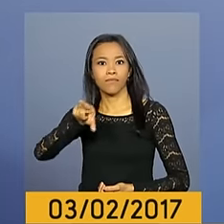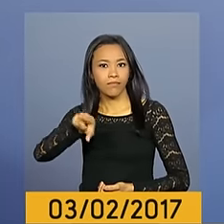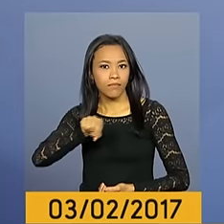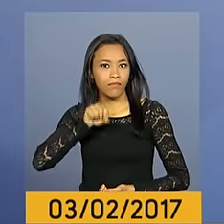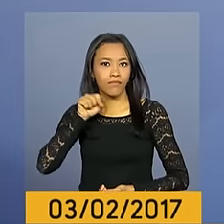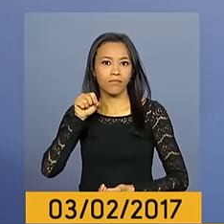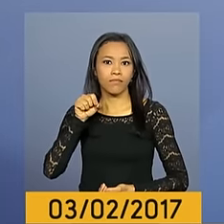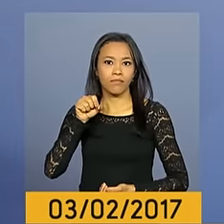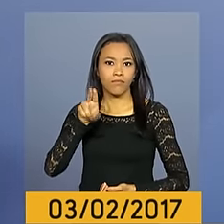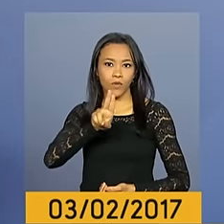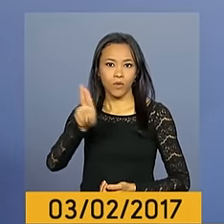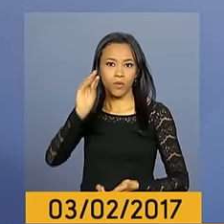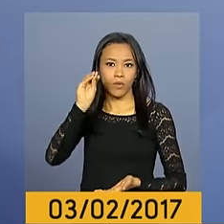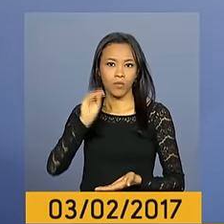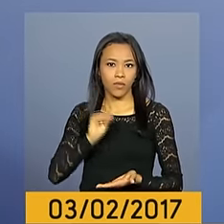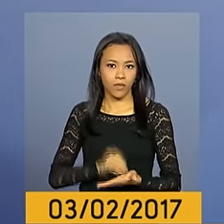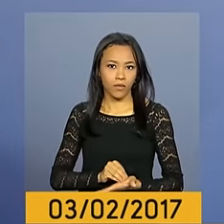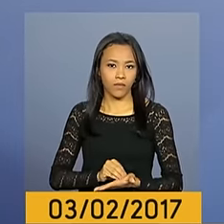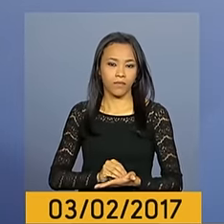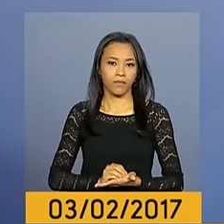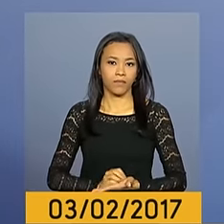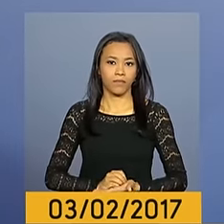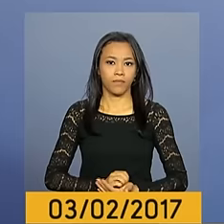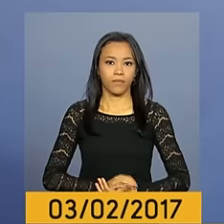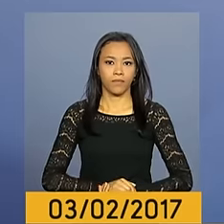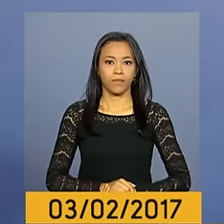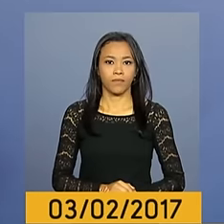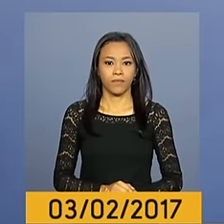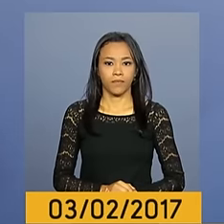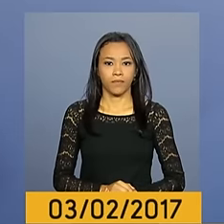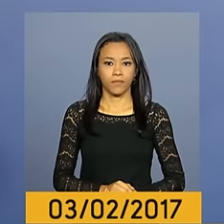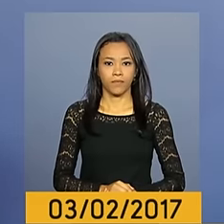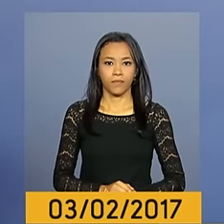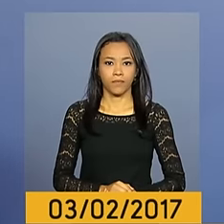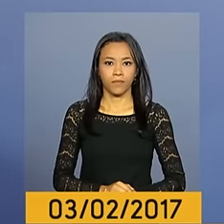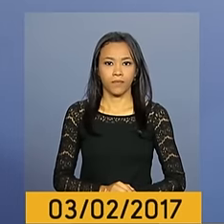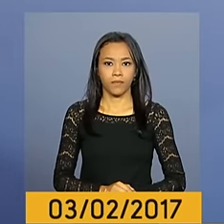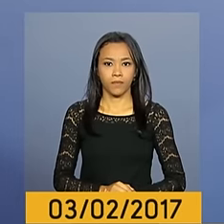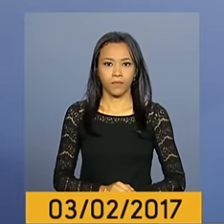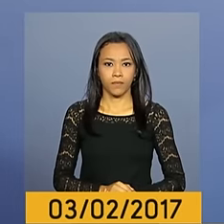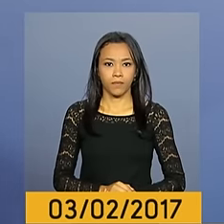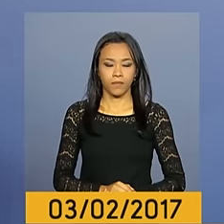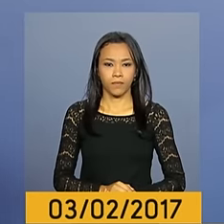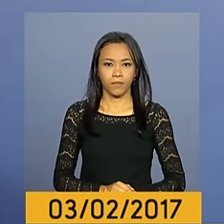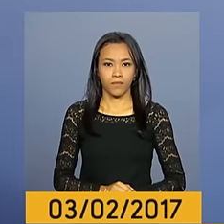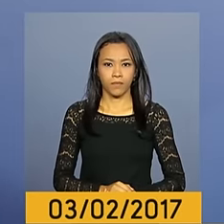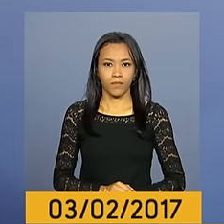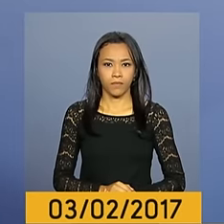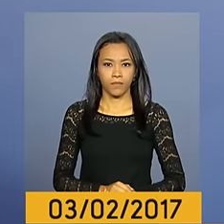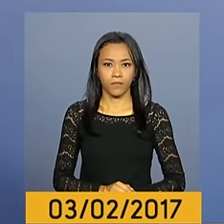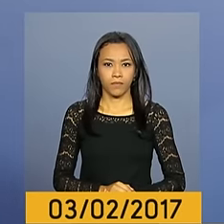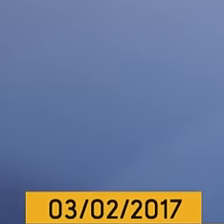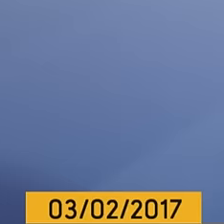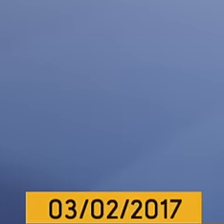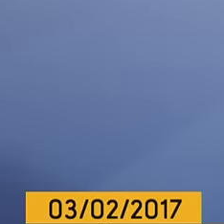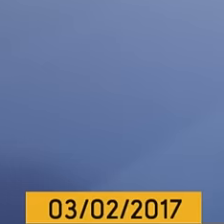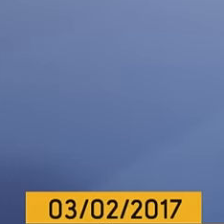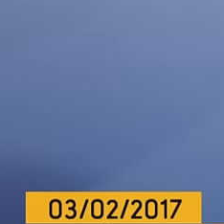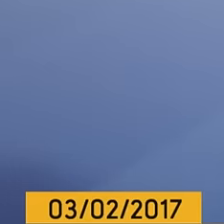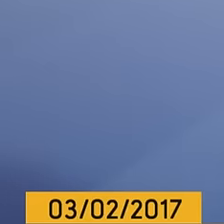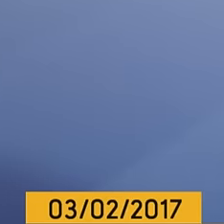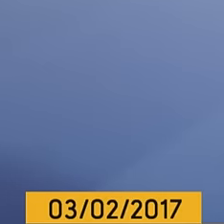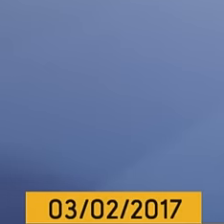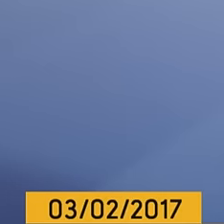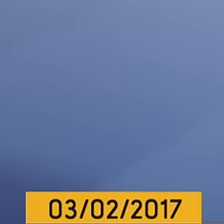foro privilegiado, por conta do andamento da Operação Lava Jato, que está em várias, em vários